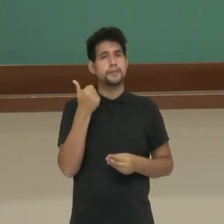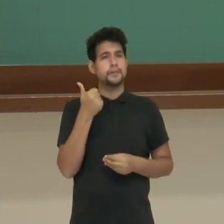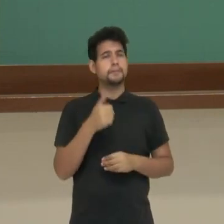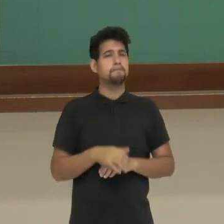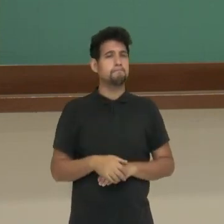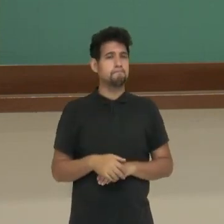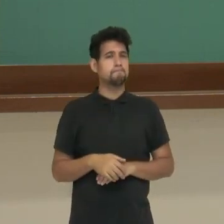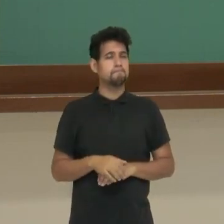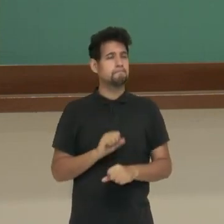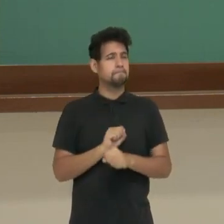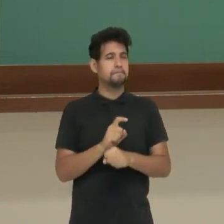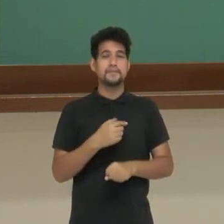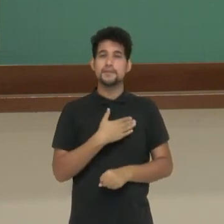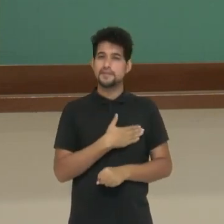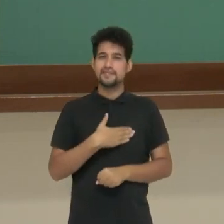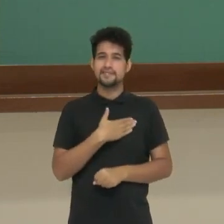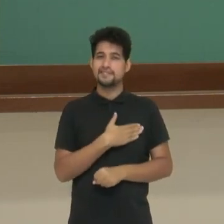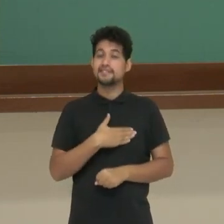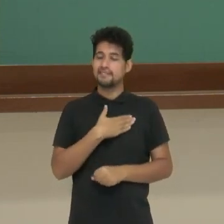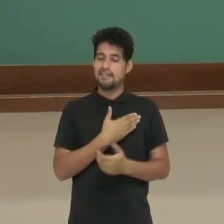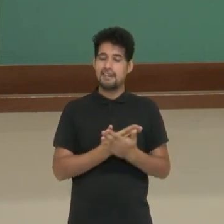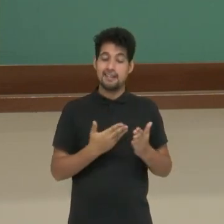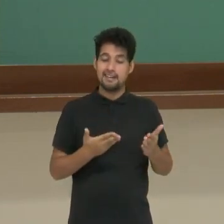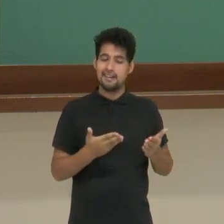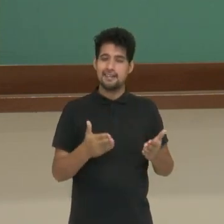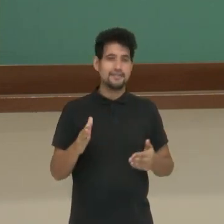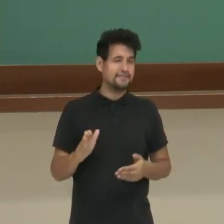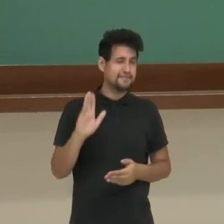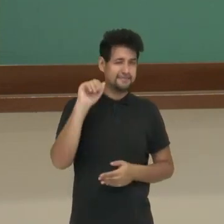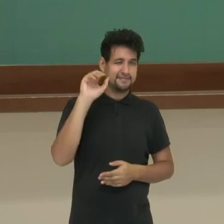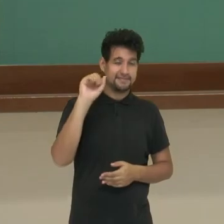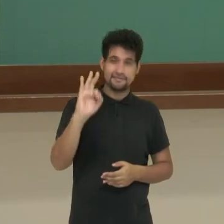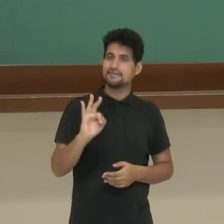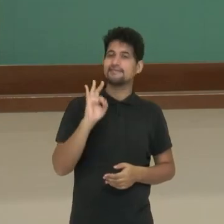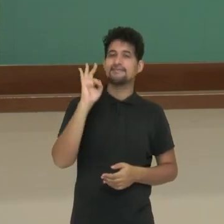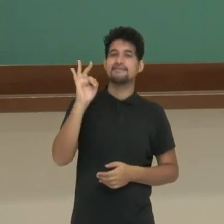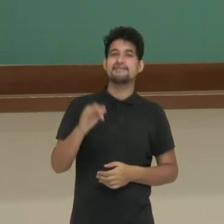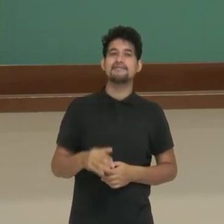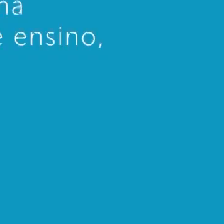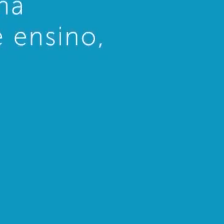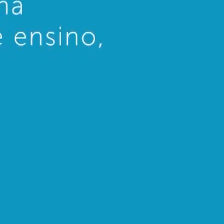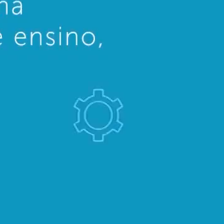ok? Então, espero que vocês tenham gostado aí dessa aula. Até o nosso próximo encontro.